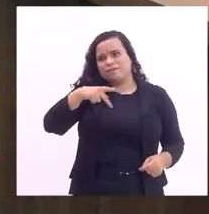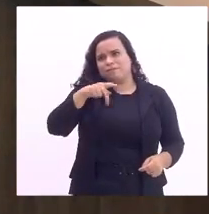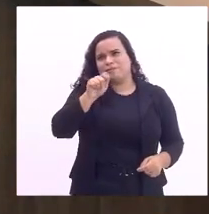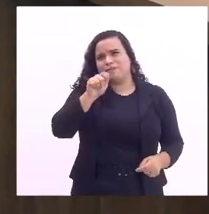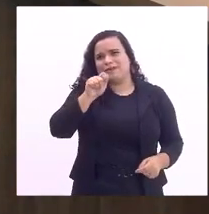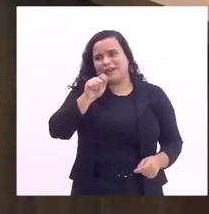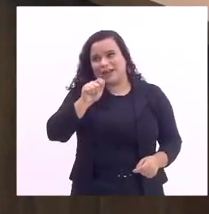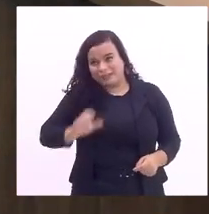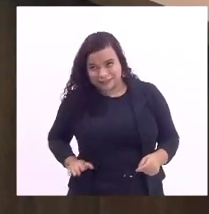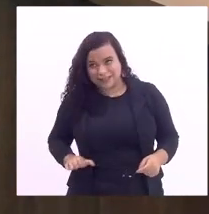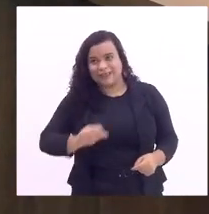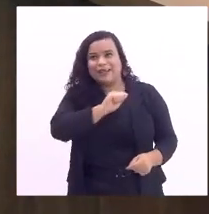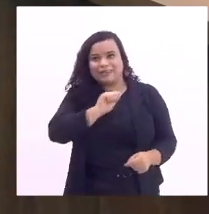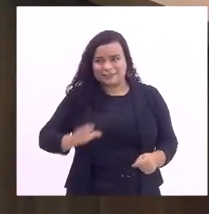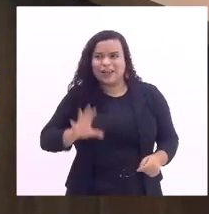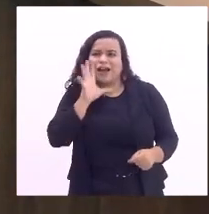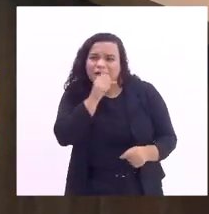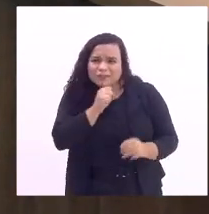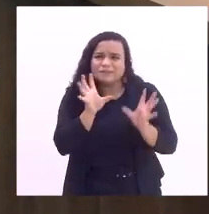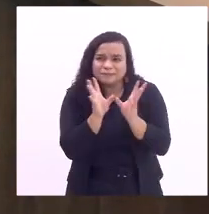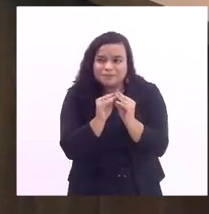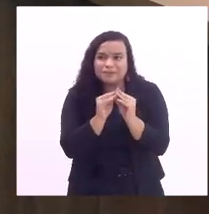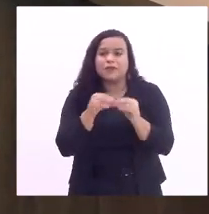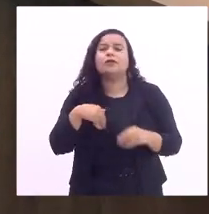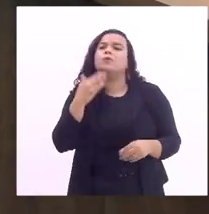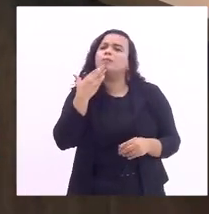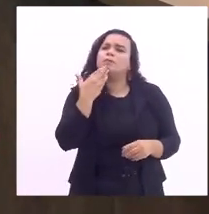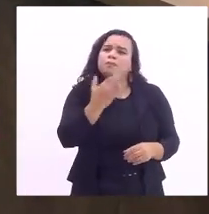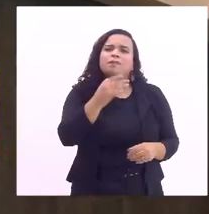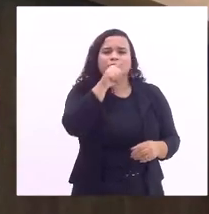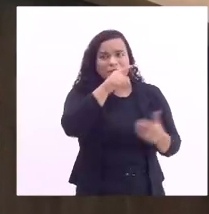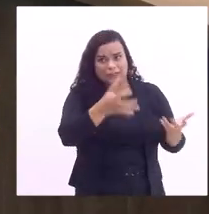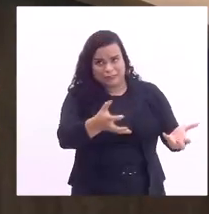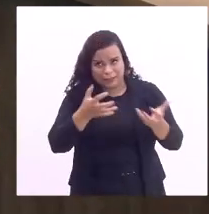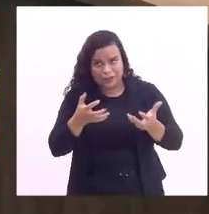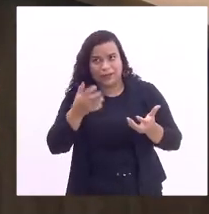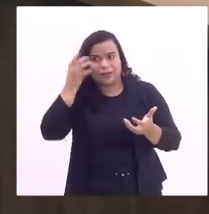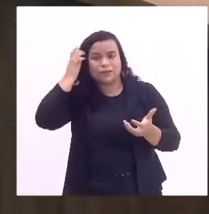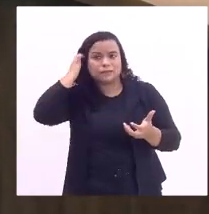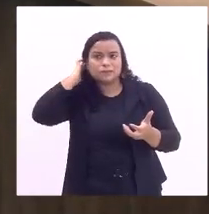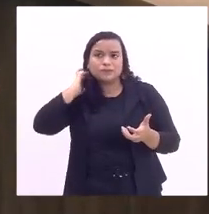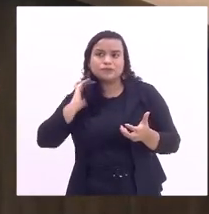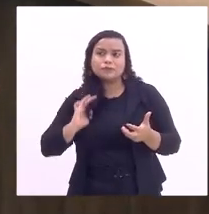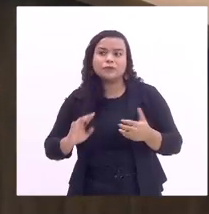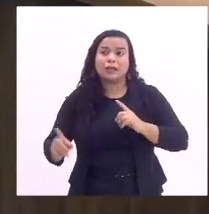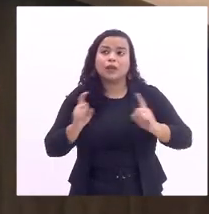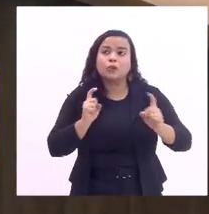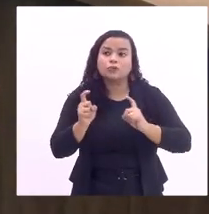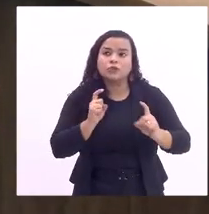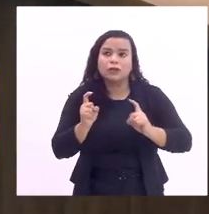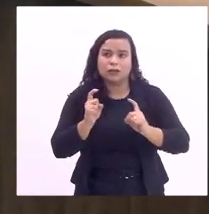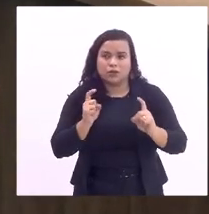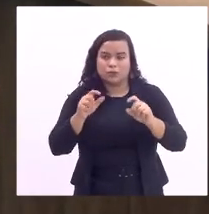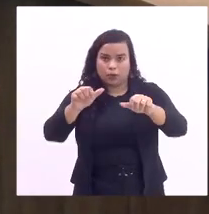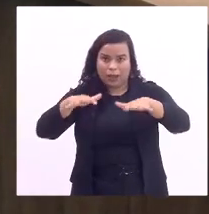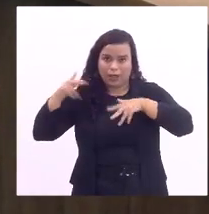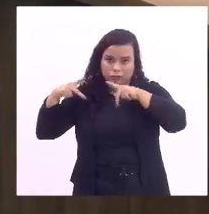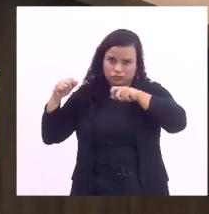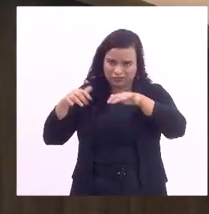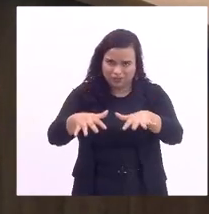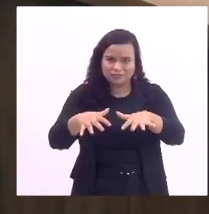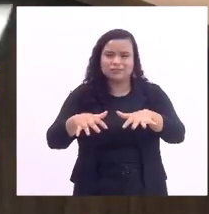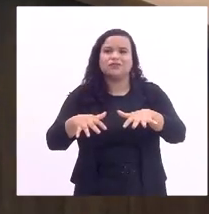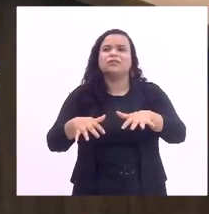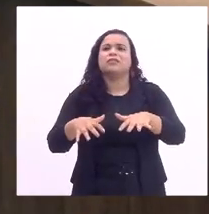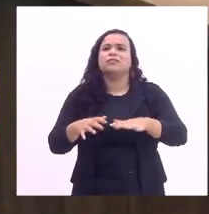presidente, rapidamente. Eu queria pedir ao senhor, solicitar ao senhor uma reunião, uma audiência pública